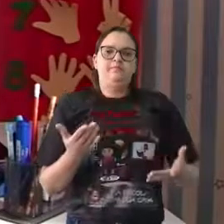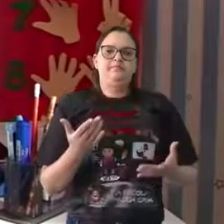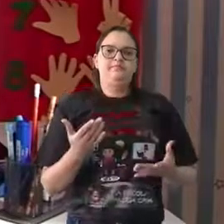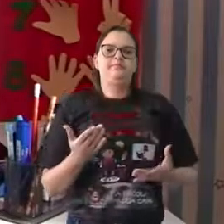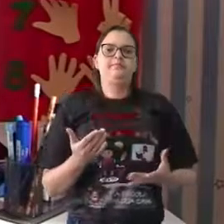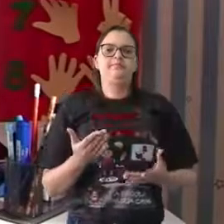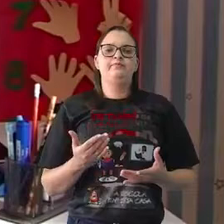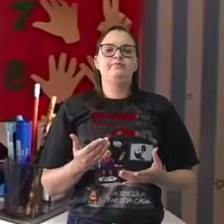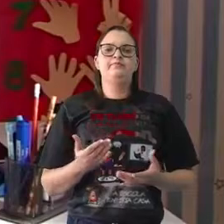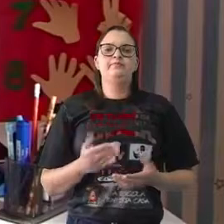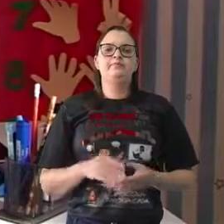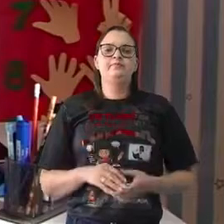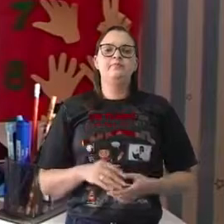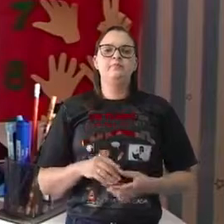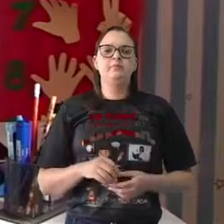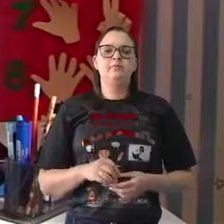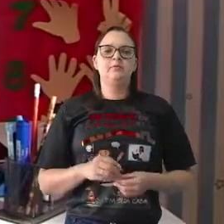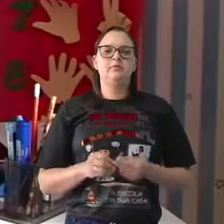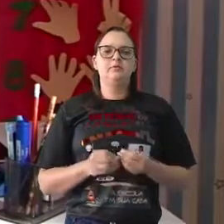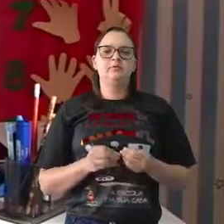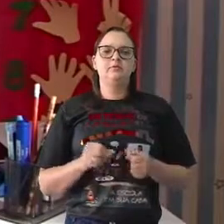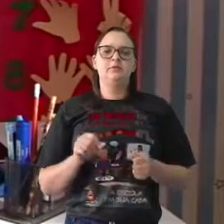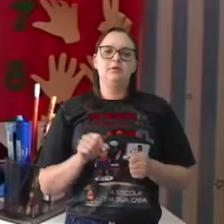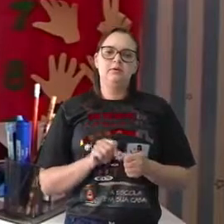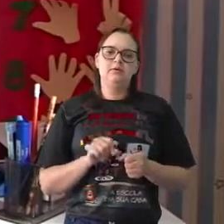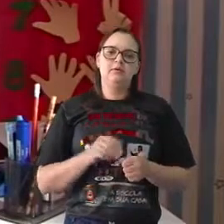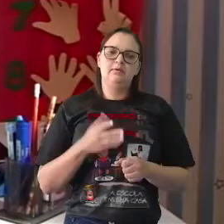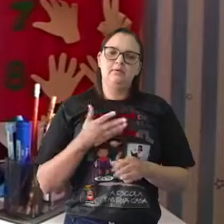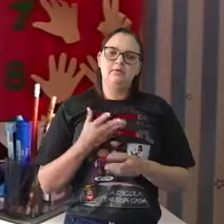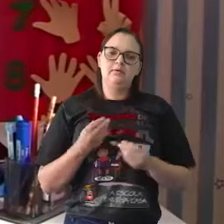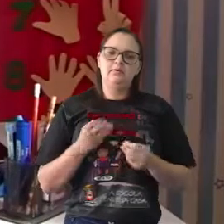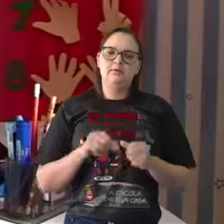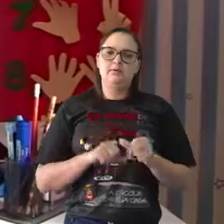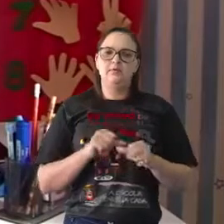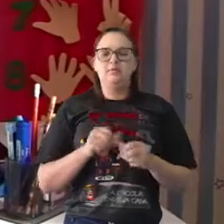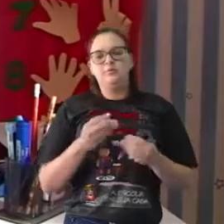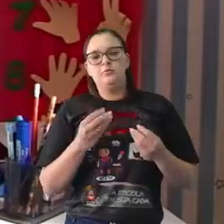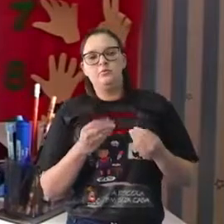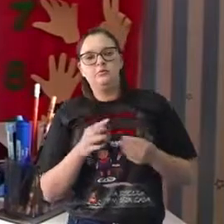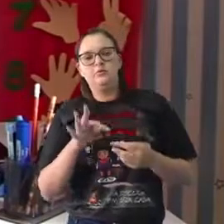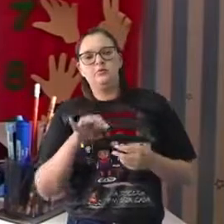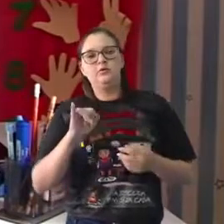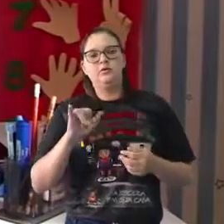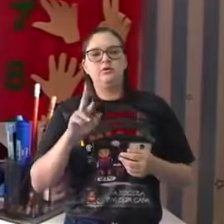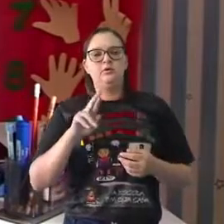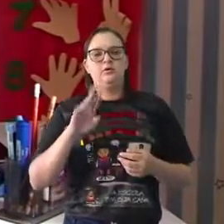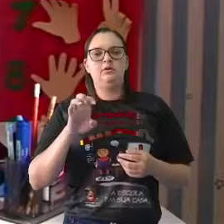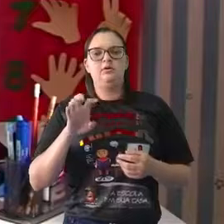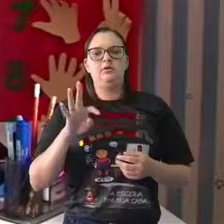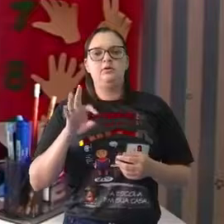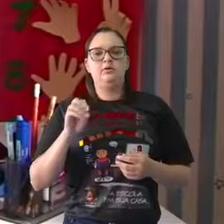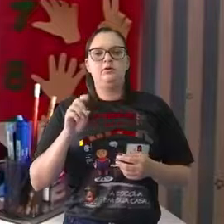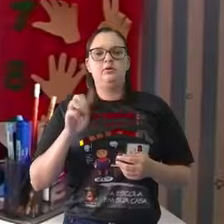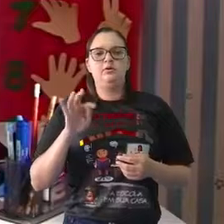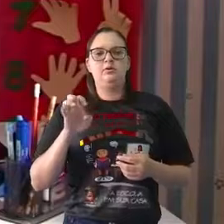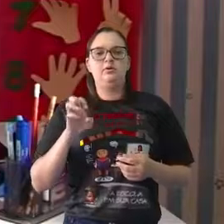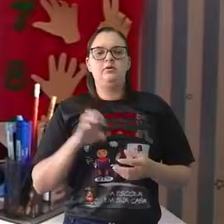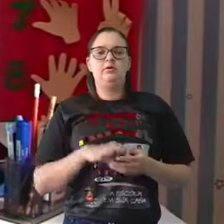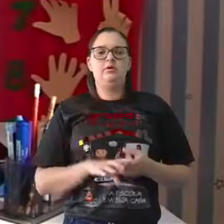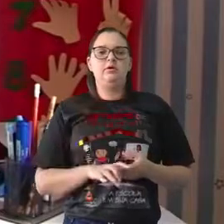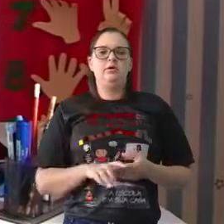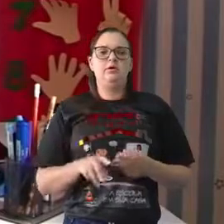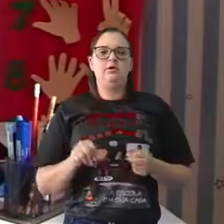o contrário, quando ela está produzindo em excesso também esse tipo de hormônio, ela causa um emagrecimento